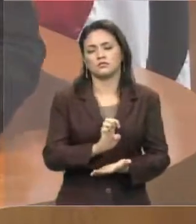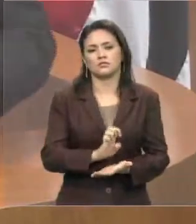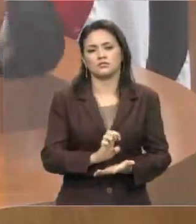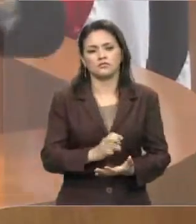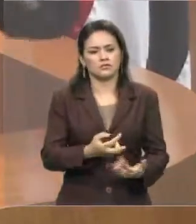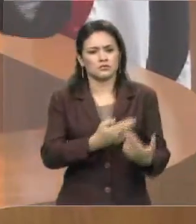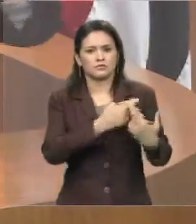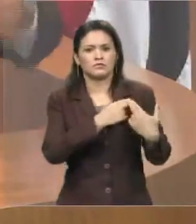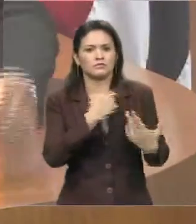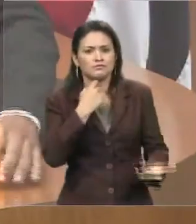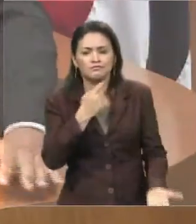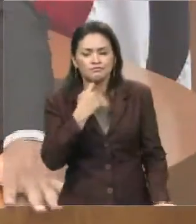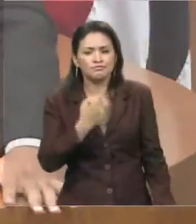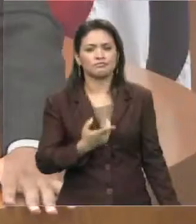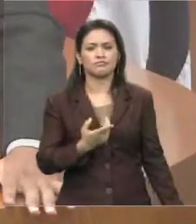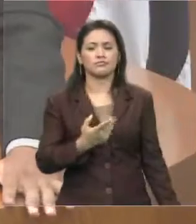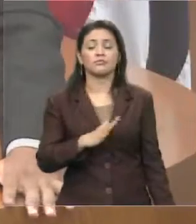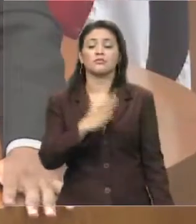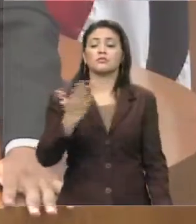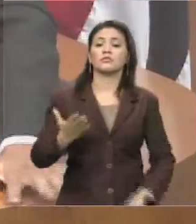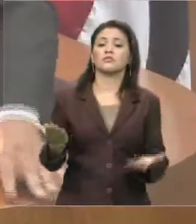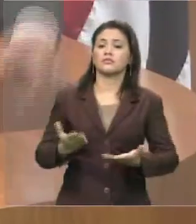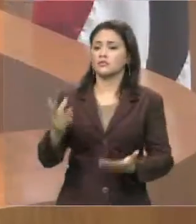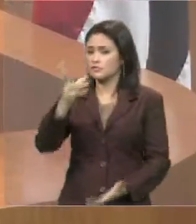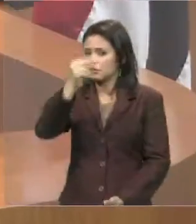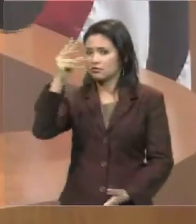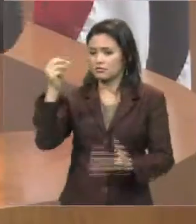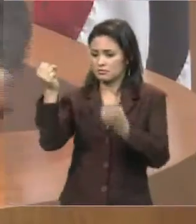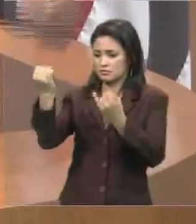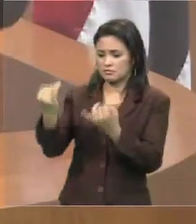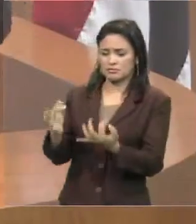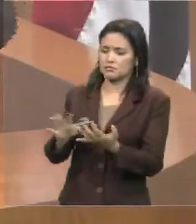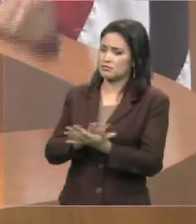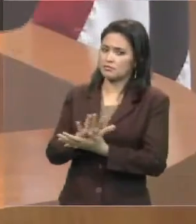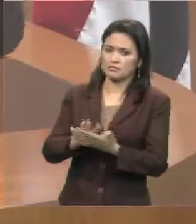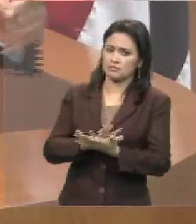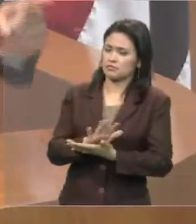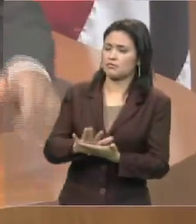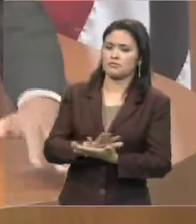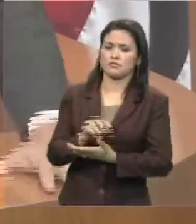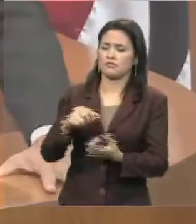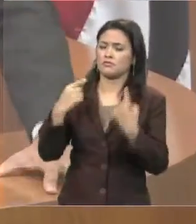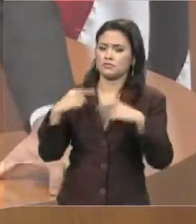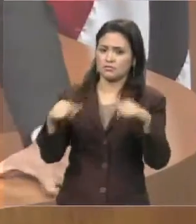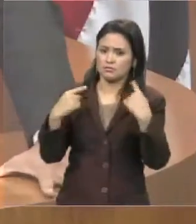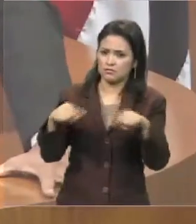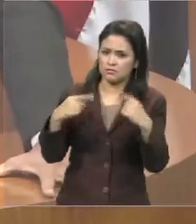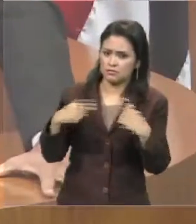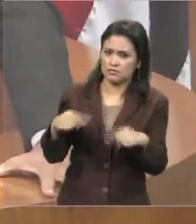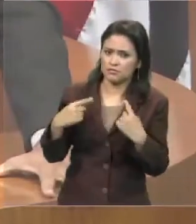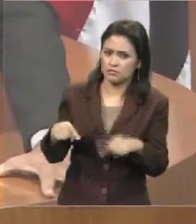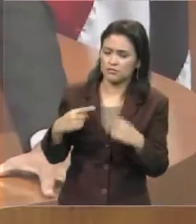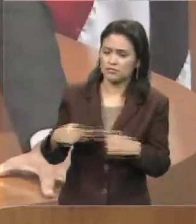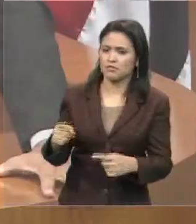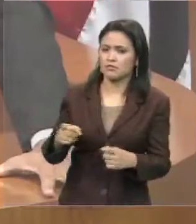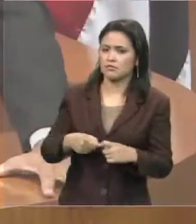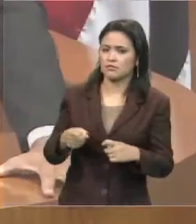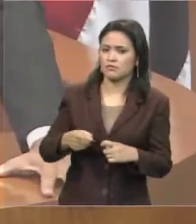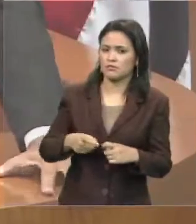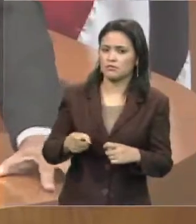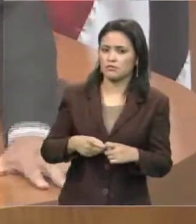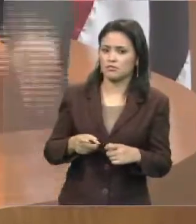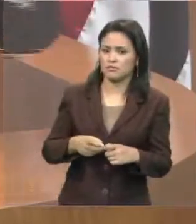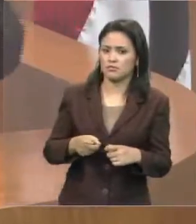responsabilizado. O prefeito até agora não deu uma satisfação a respeito dessa denúncia grave que o médico fez